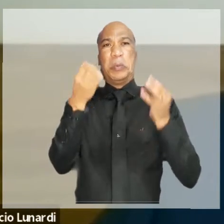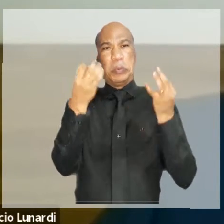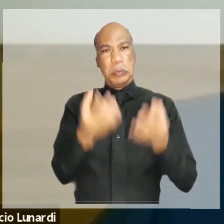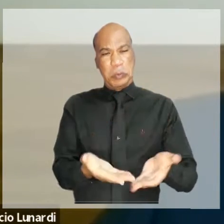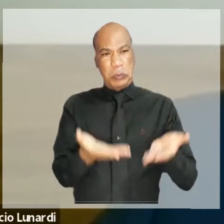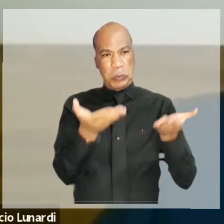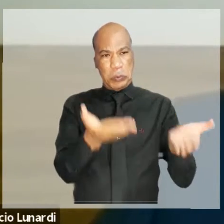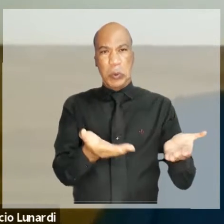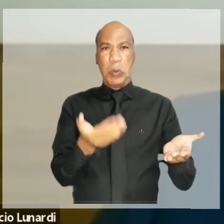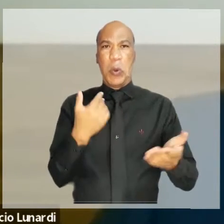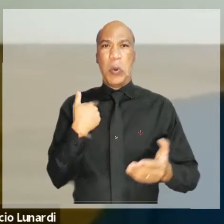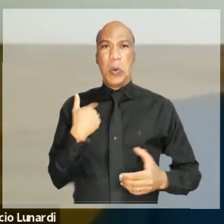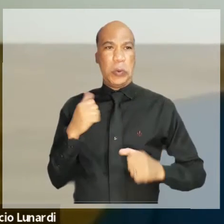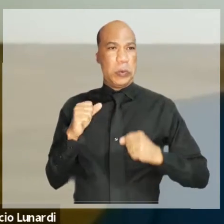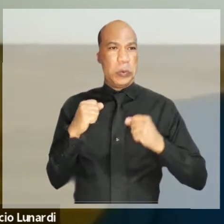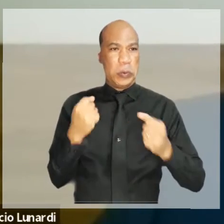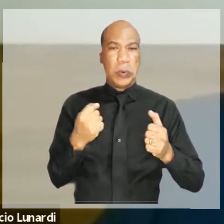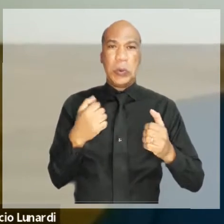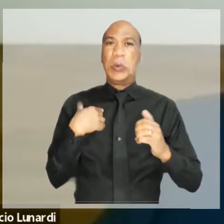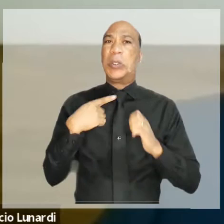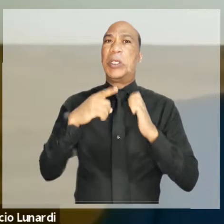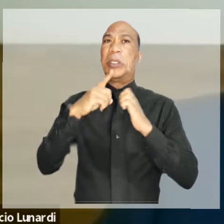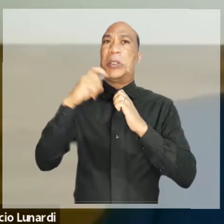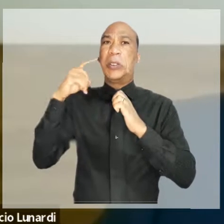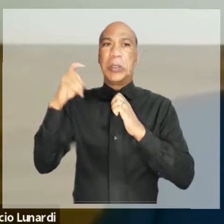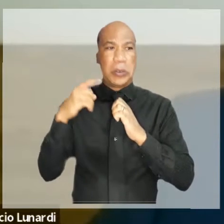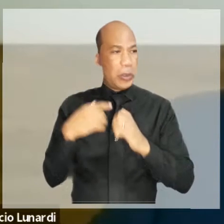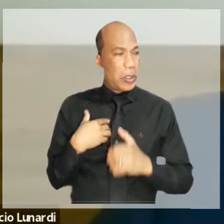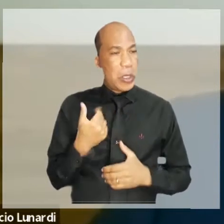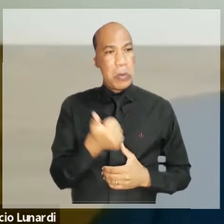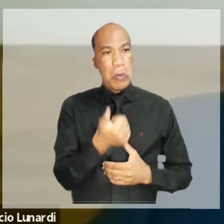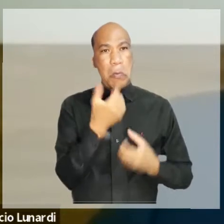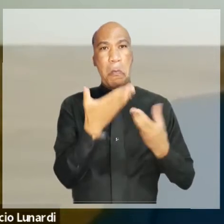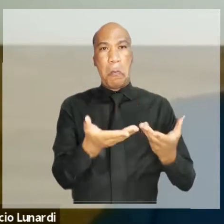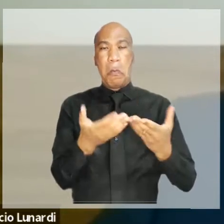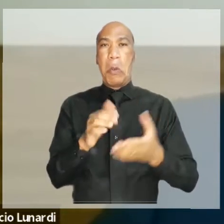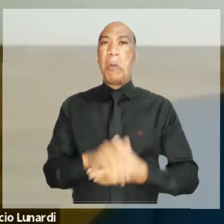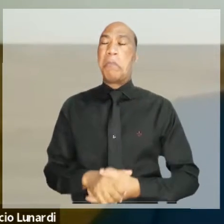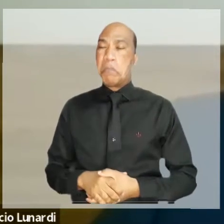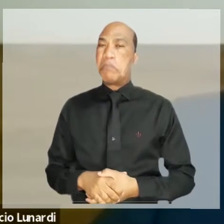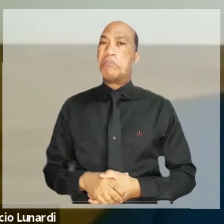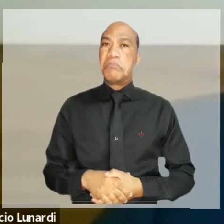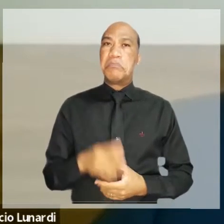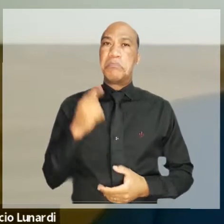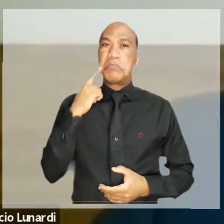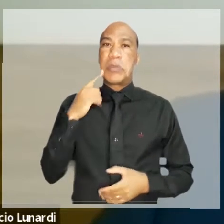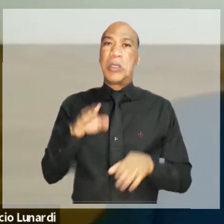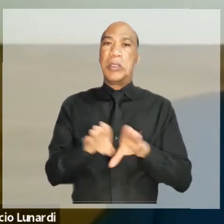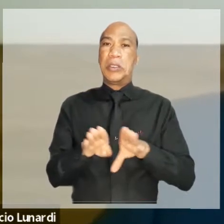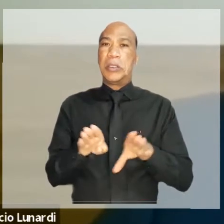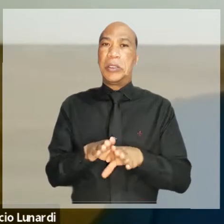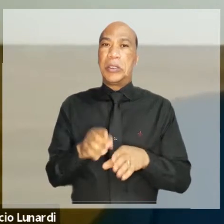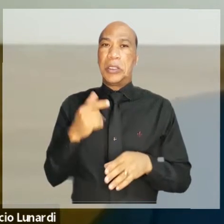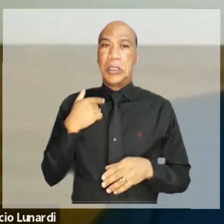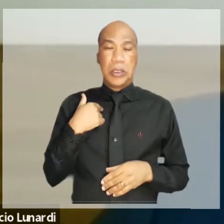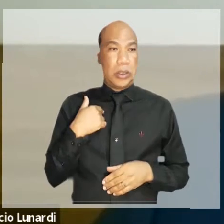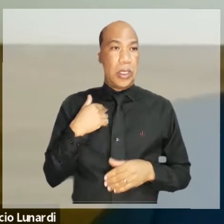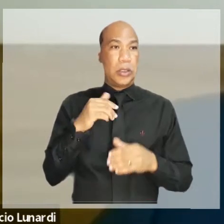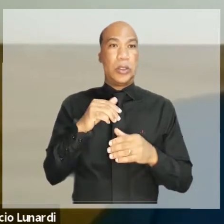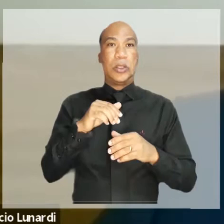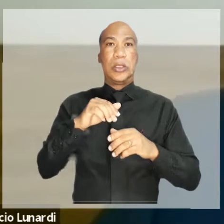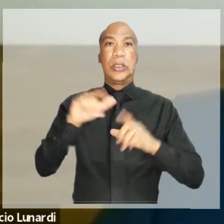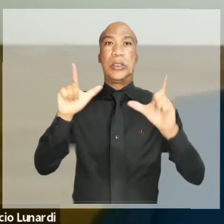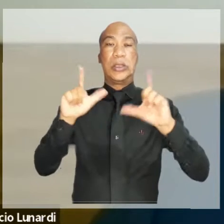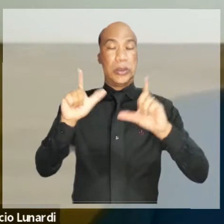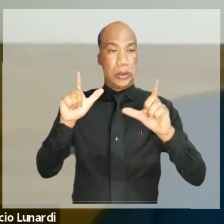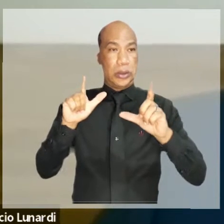de empreendedores, e ganhou, né, o prêmio de melhor documentário Gold Panda pelo Expresso Futuro no Festival de TV de